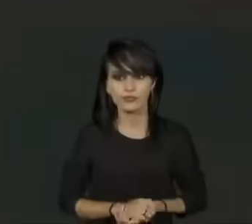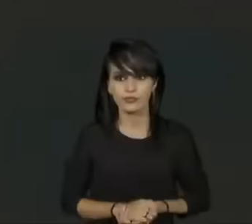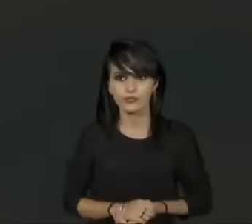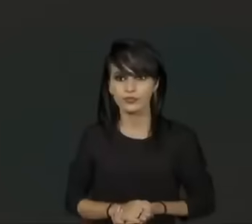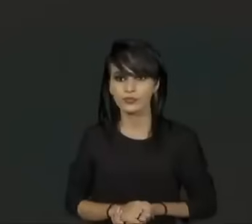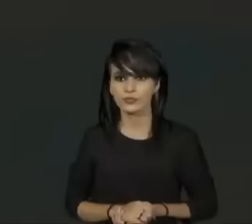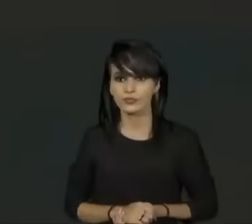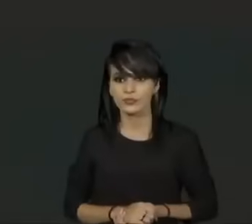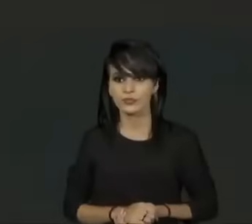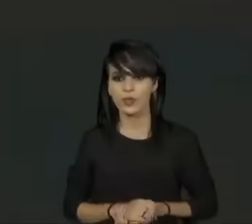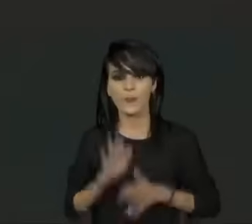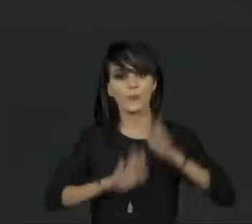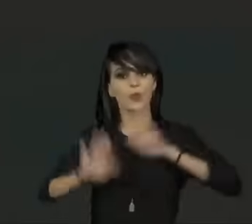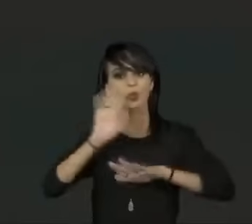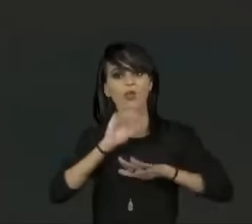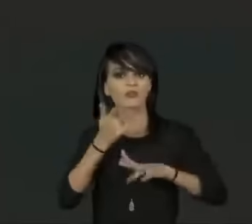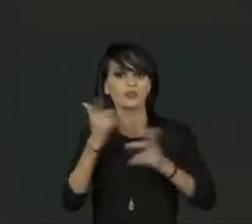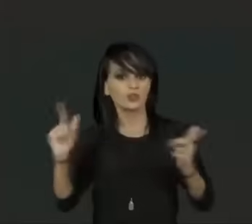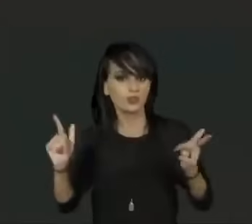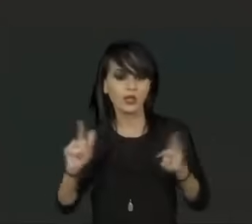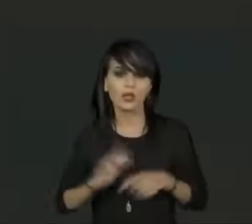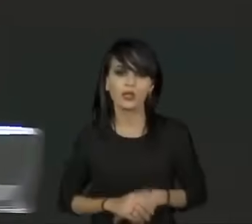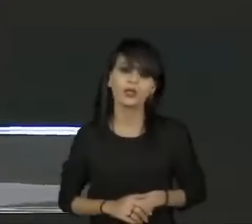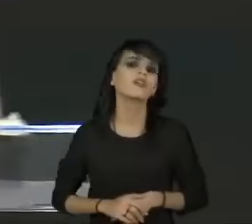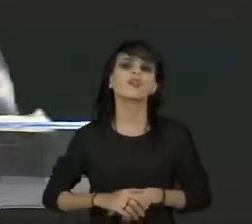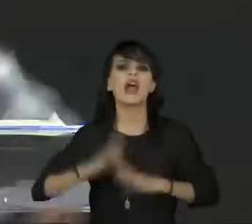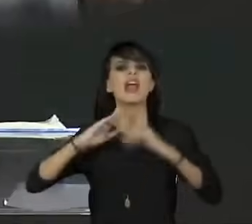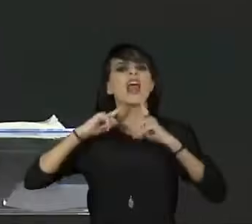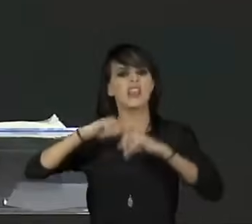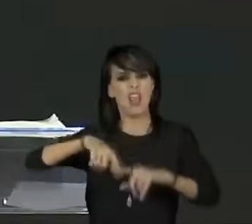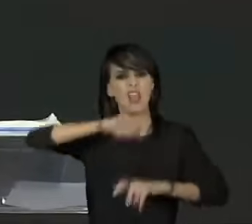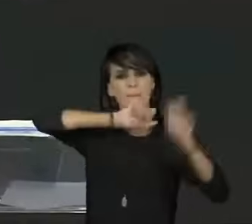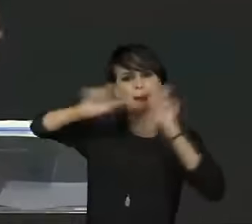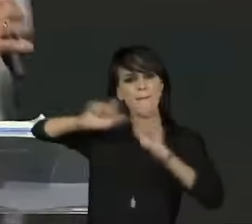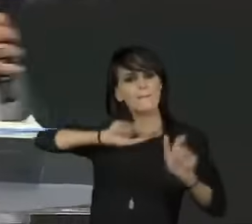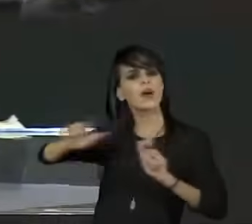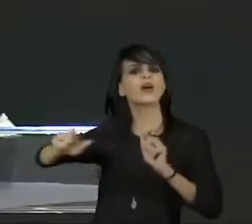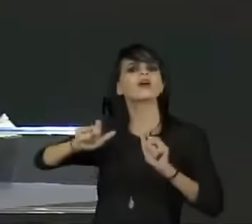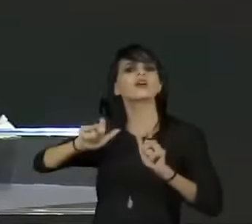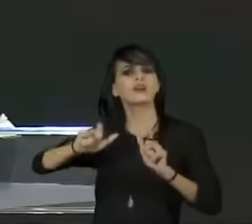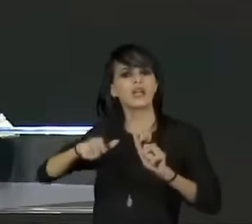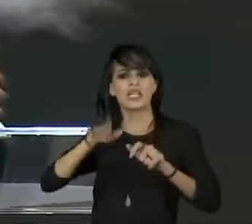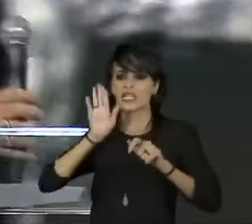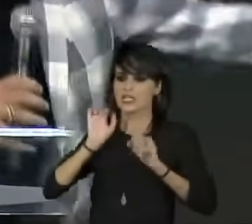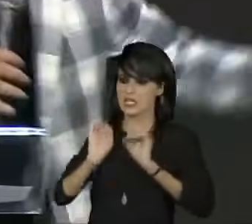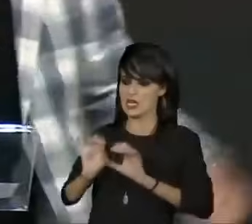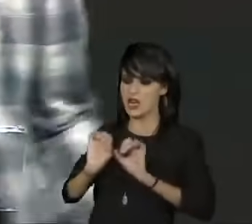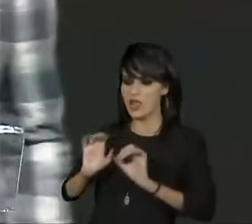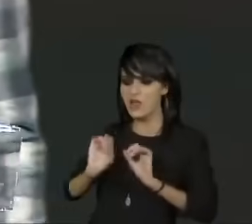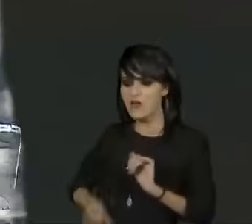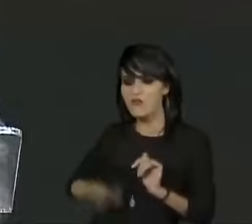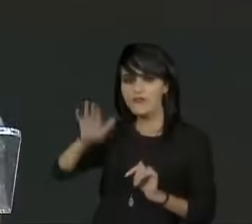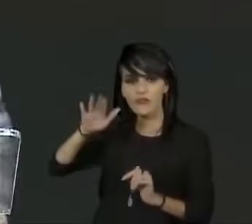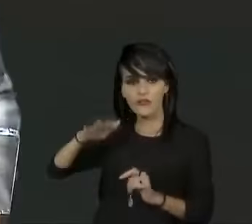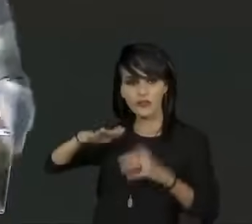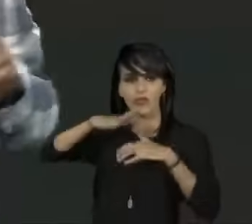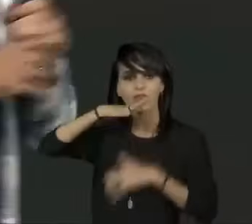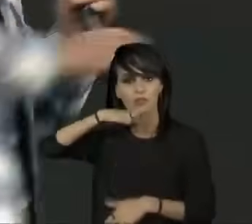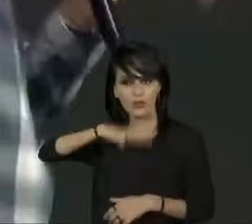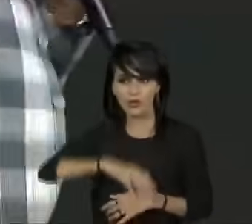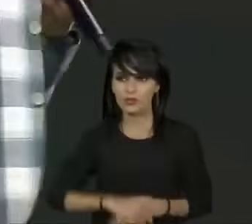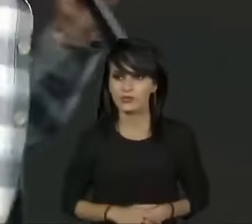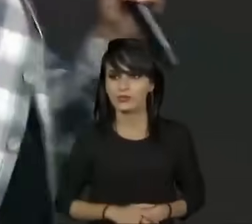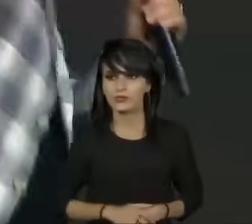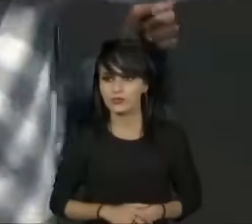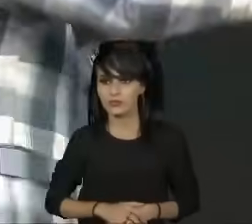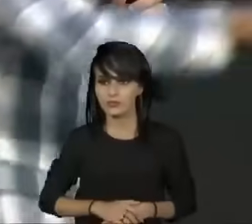tá não tem prudência mete o pau na igreja e nos irmãos já criam filhos linguarudos